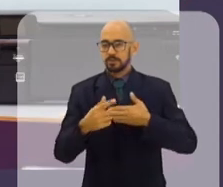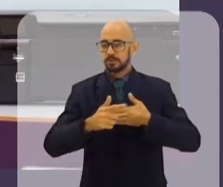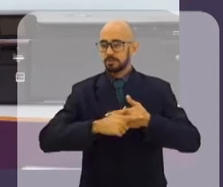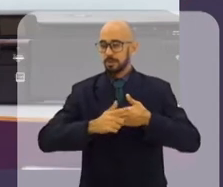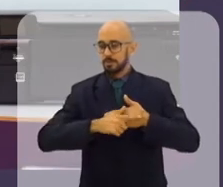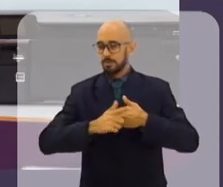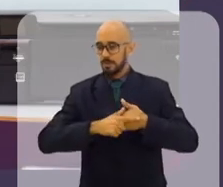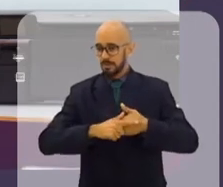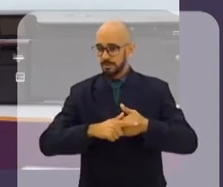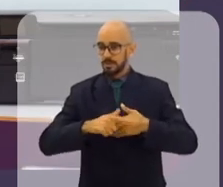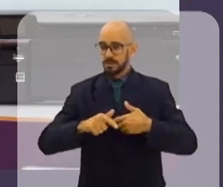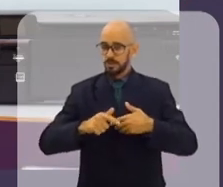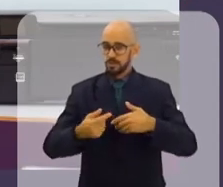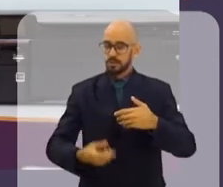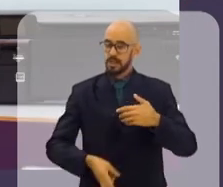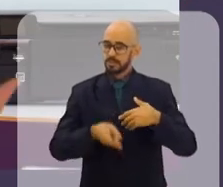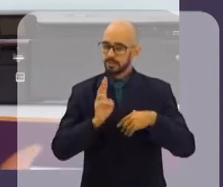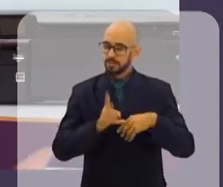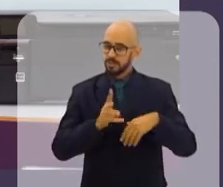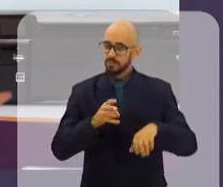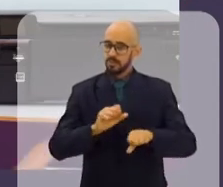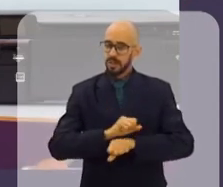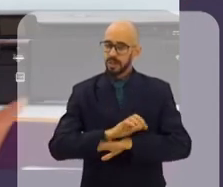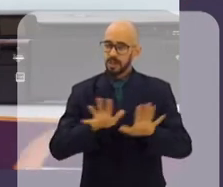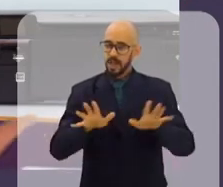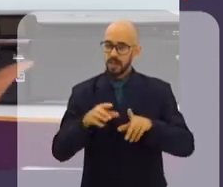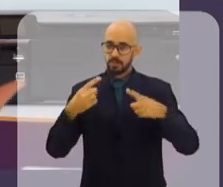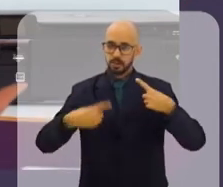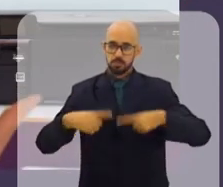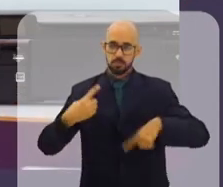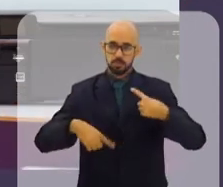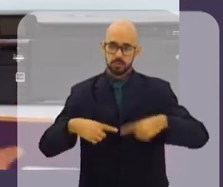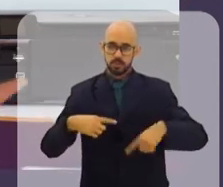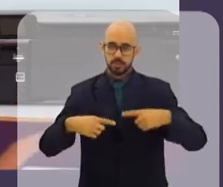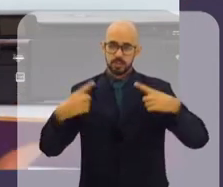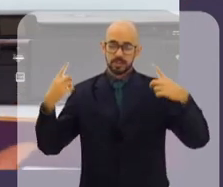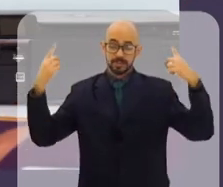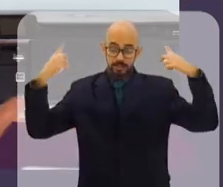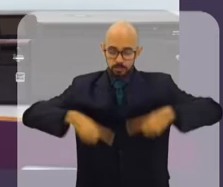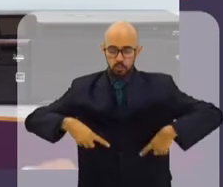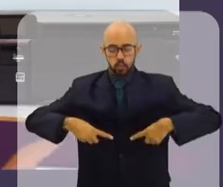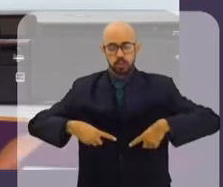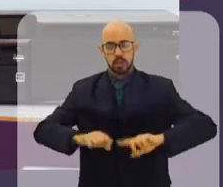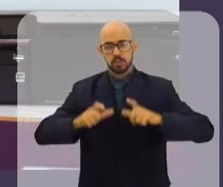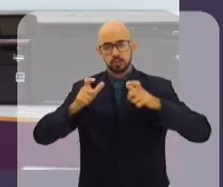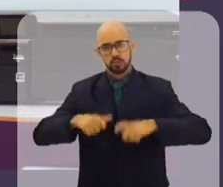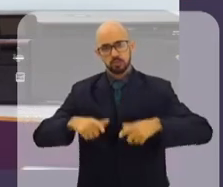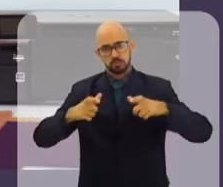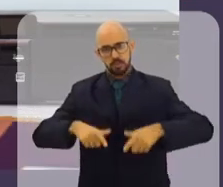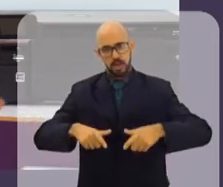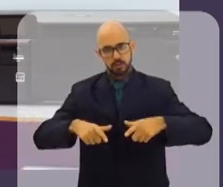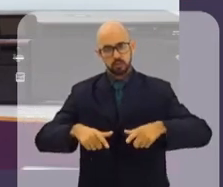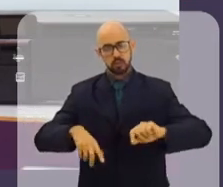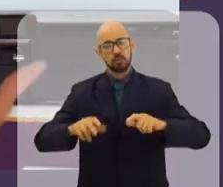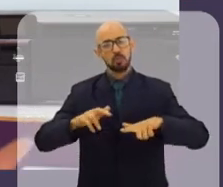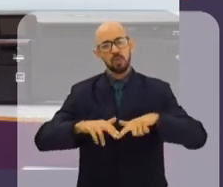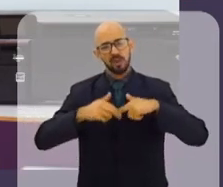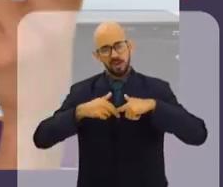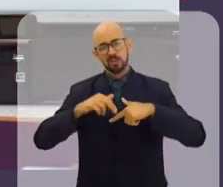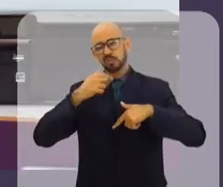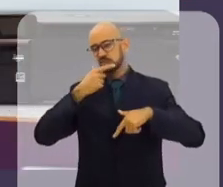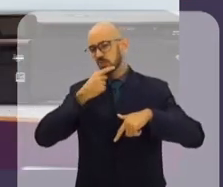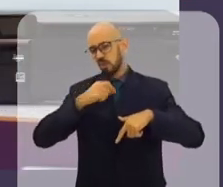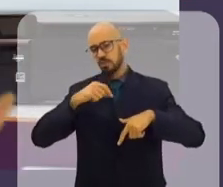papéis, e isso está ficando cada vez mais claro na política, assim, essa disputa de espaço, justamente pelos